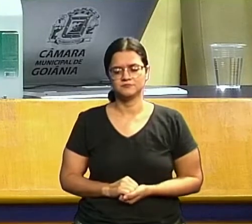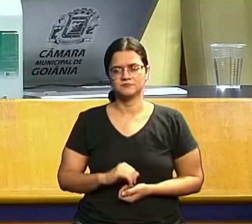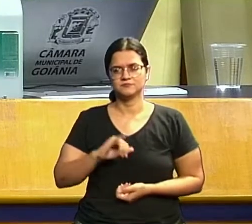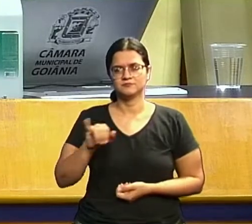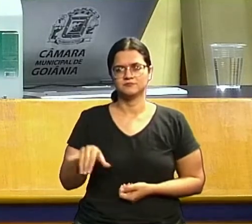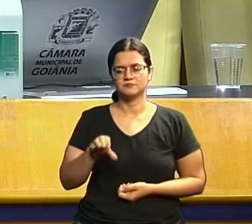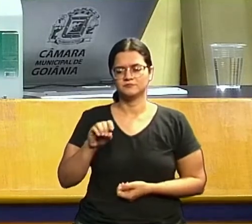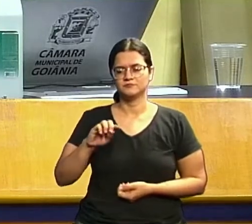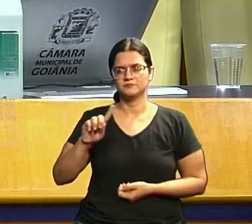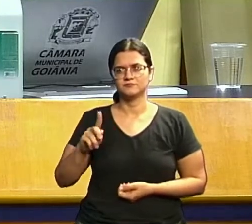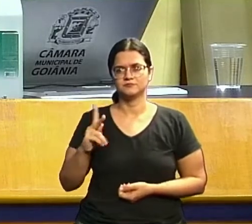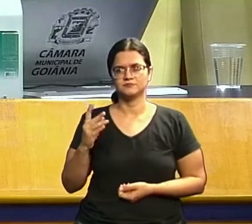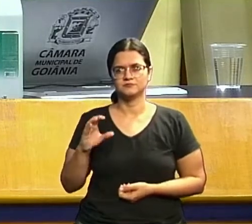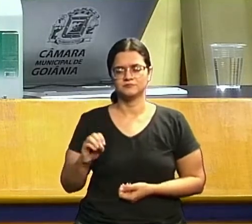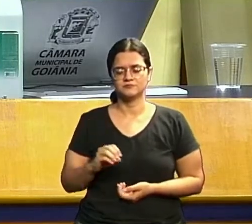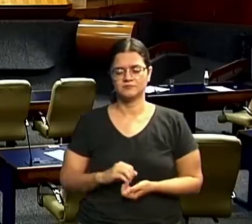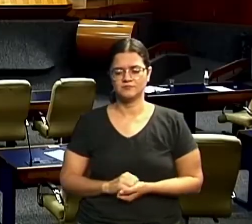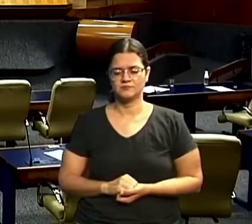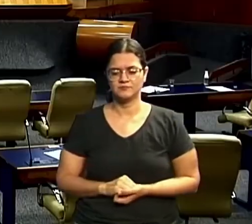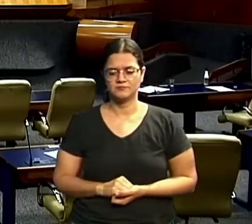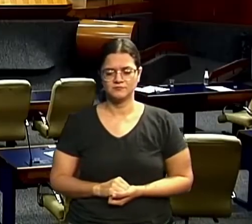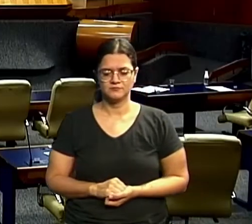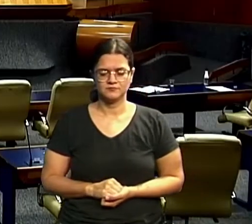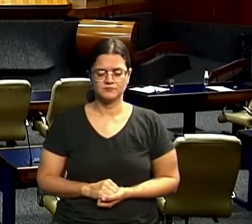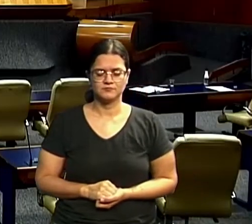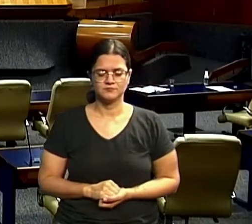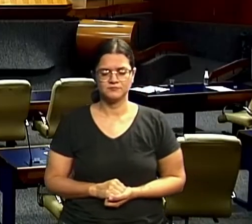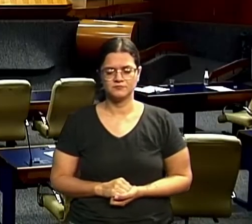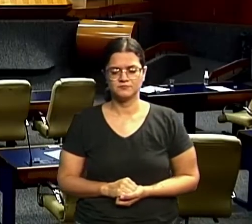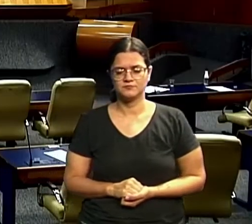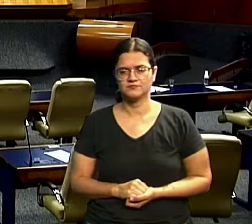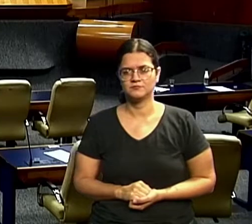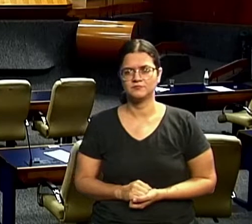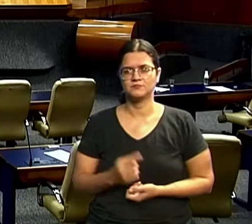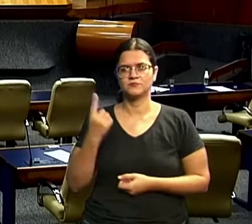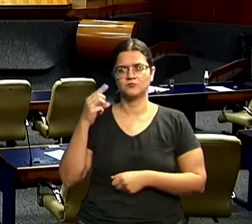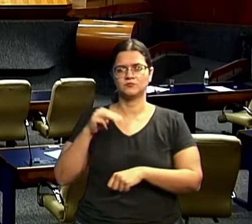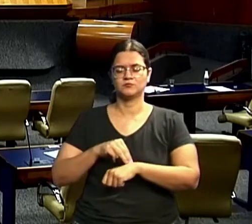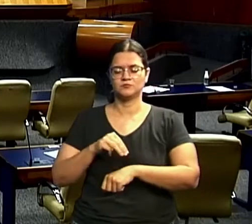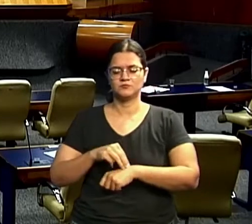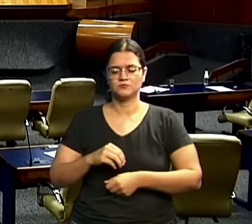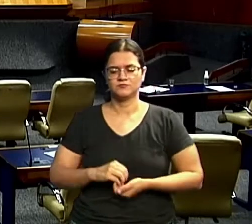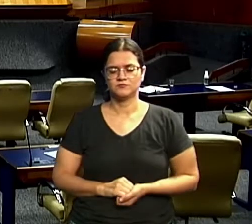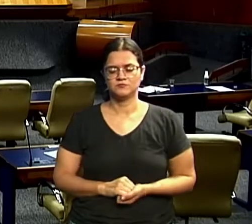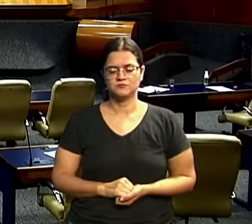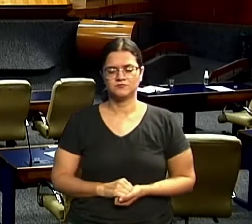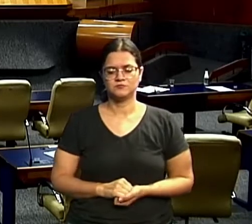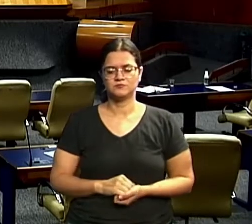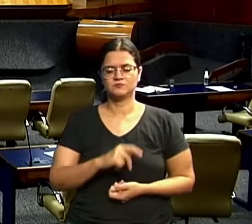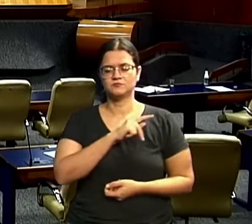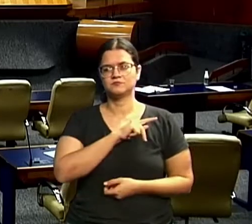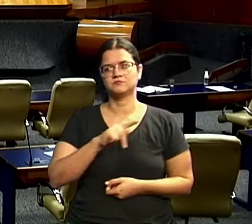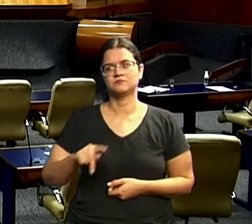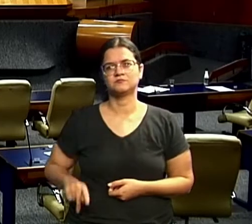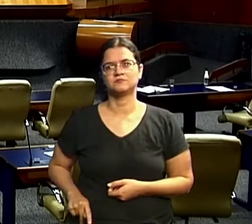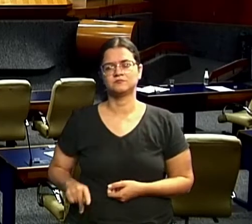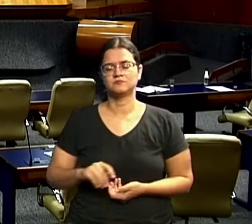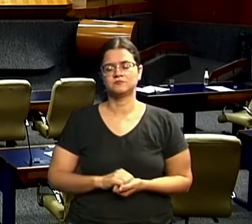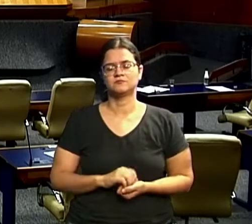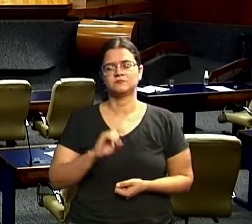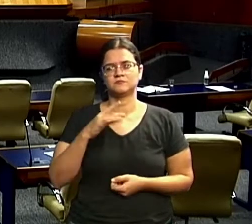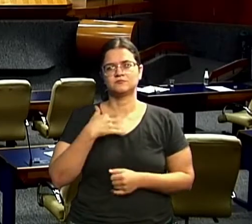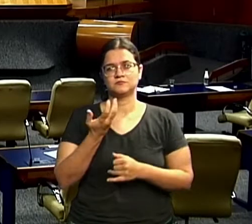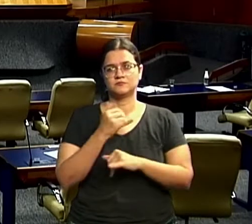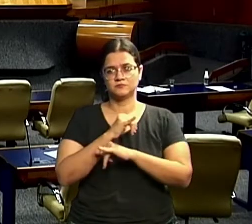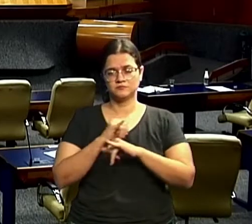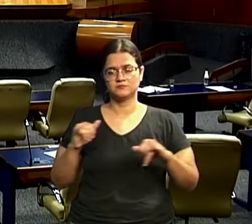Vereador Joãozinho Guimarães. Presidente. Oi. É questão de ordem. Pois não. Senhor presidente, só